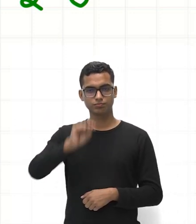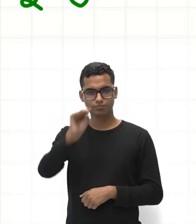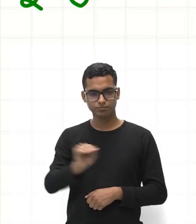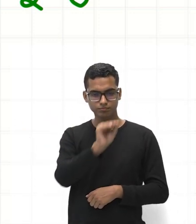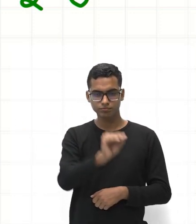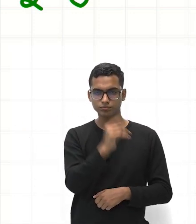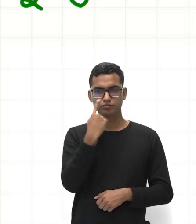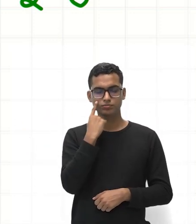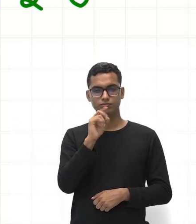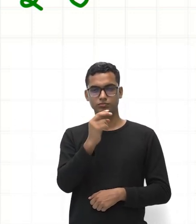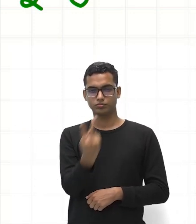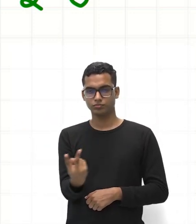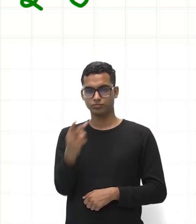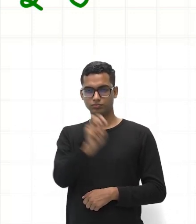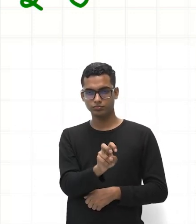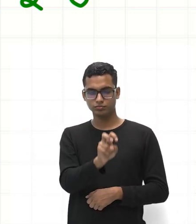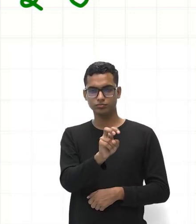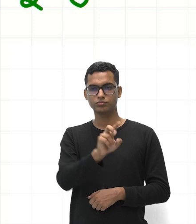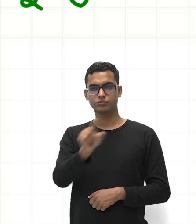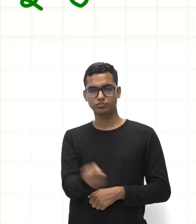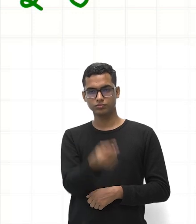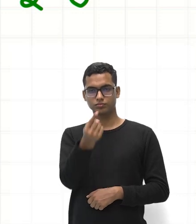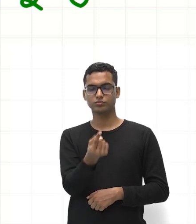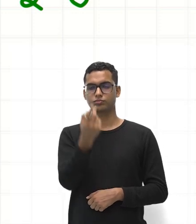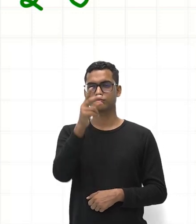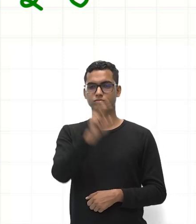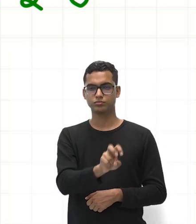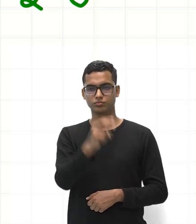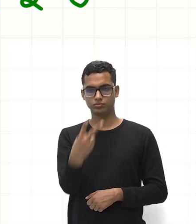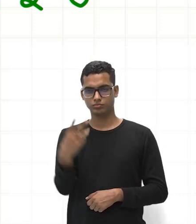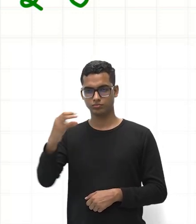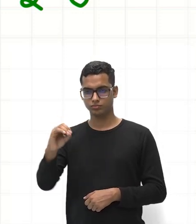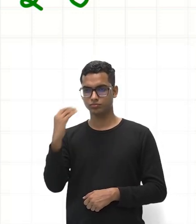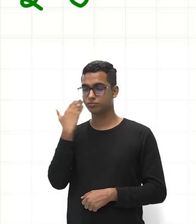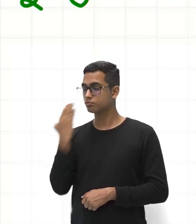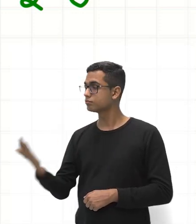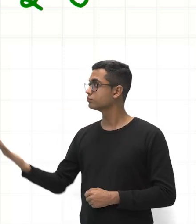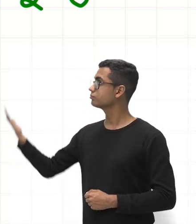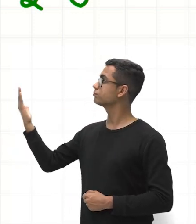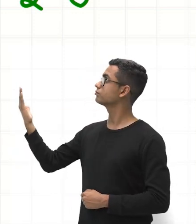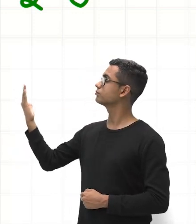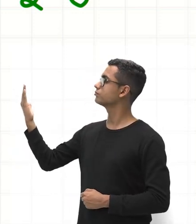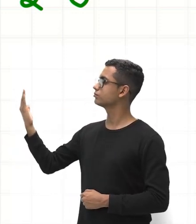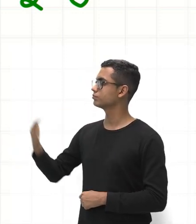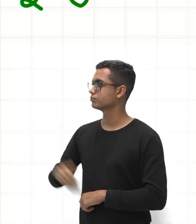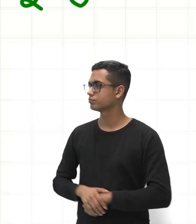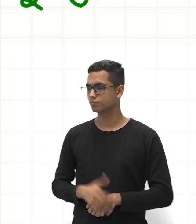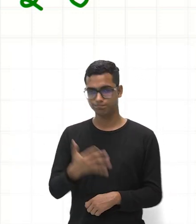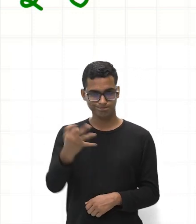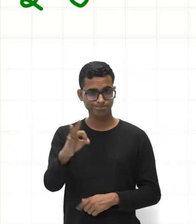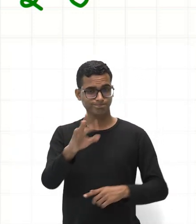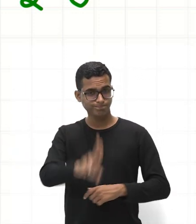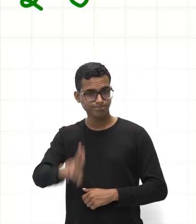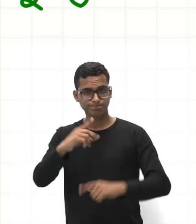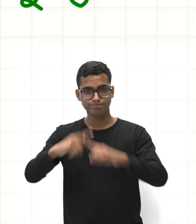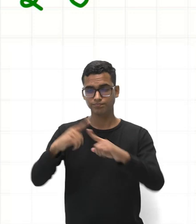25,520 milésimo. Beleza? Bom, fizemos aqui alguns exemplos de